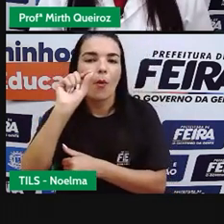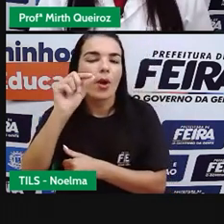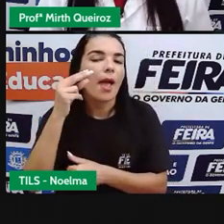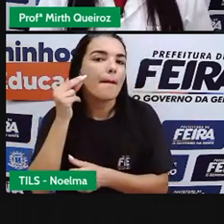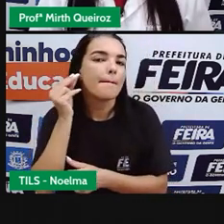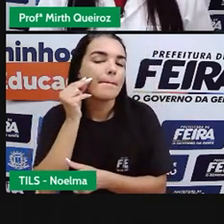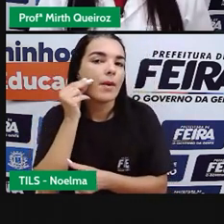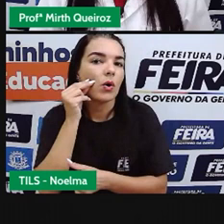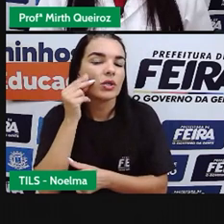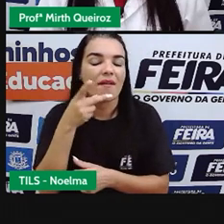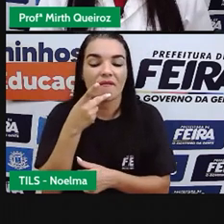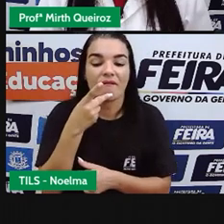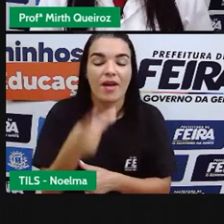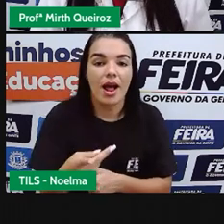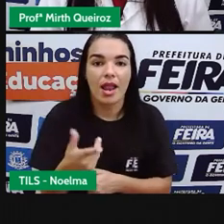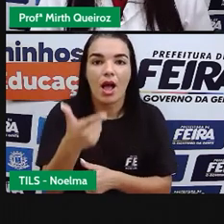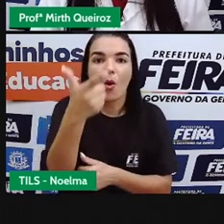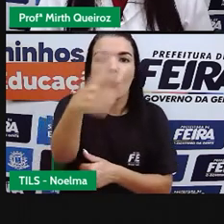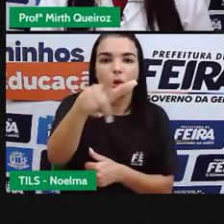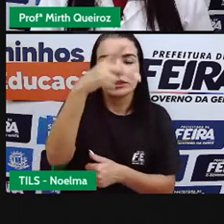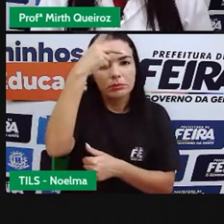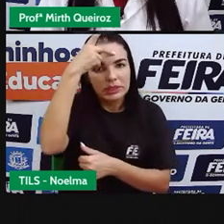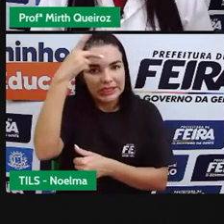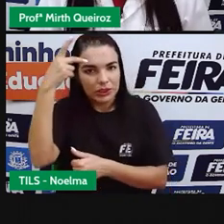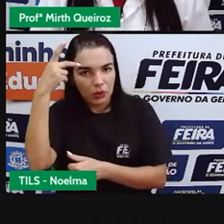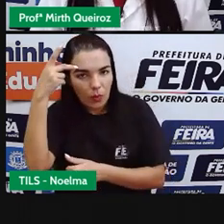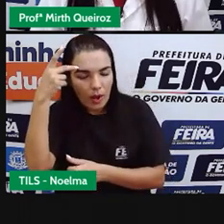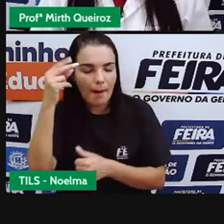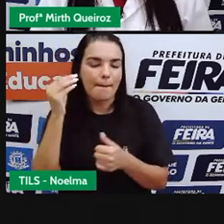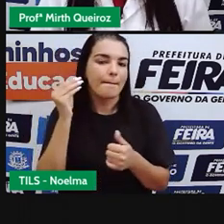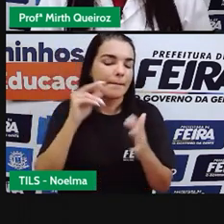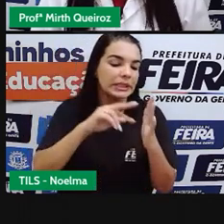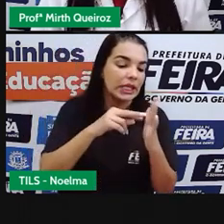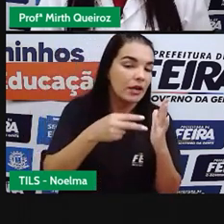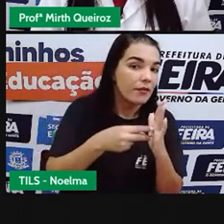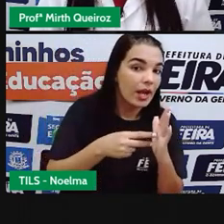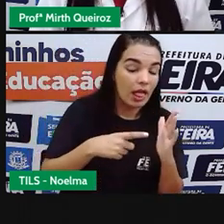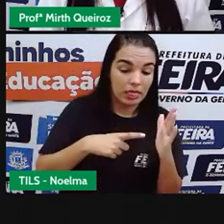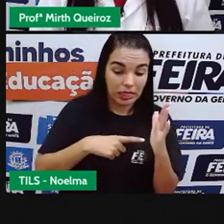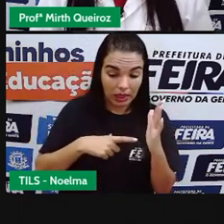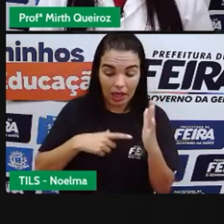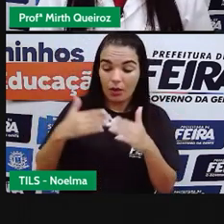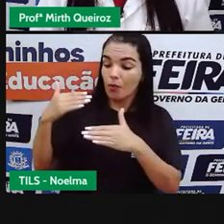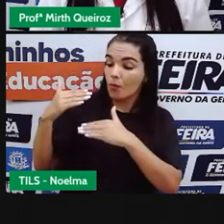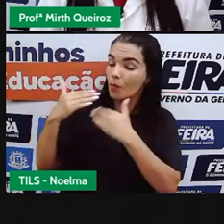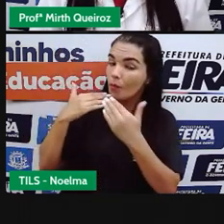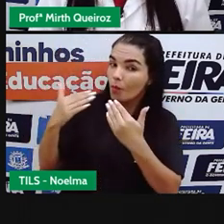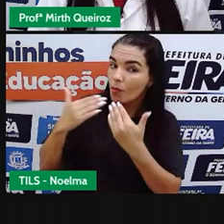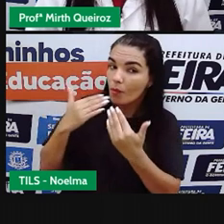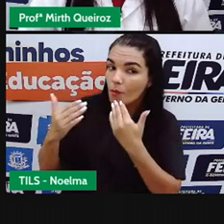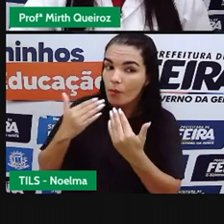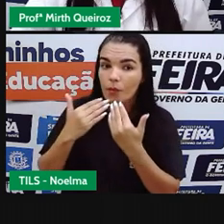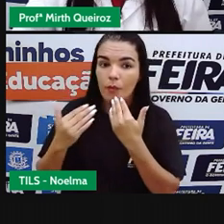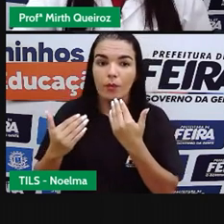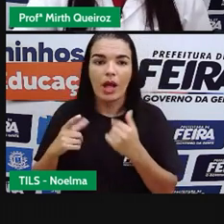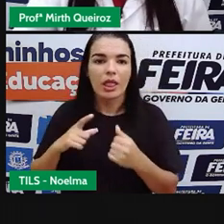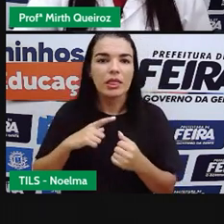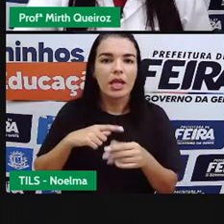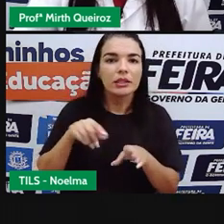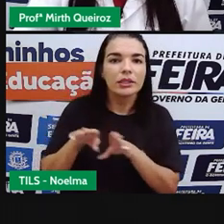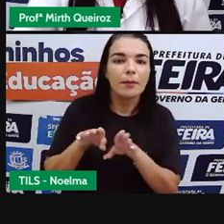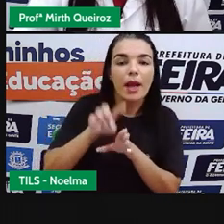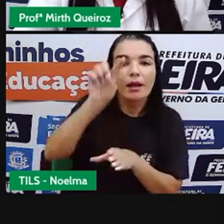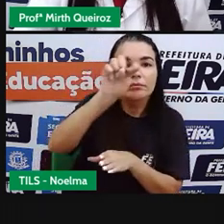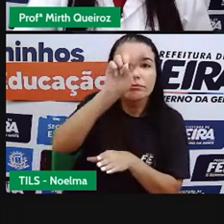de alguém, né? Significa que alguém vai falar alguma coisa, vai haver um diálogo. Nós utilizamos o ponto de